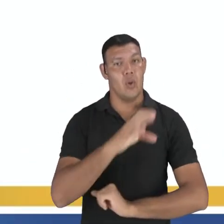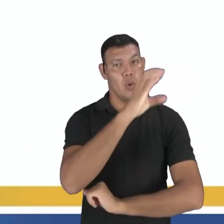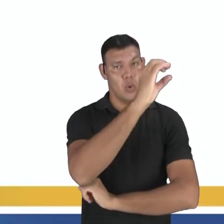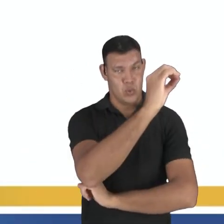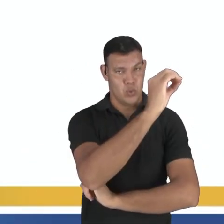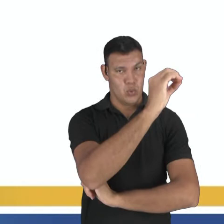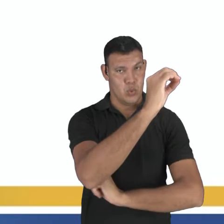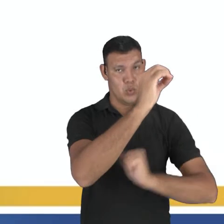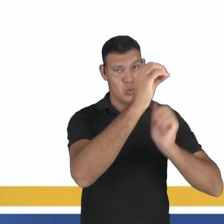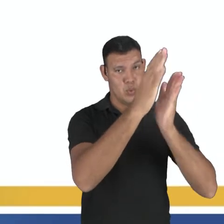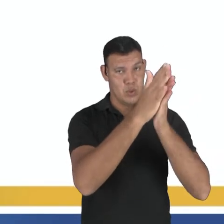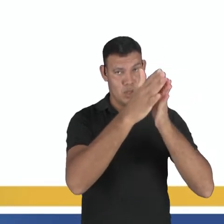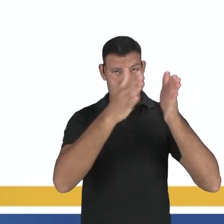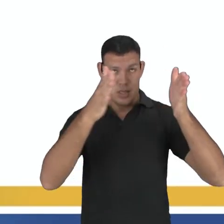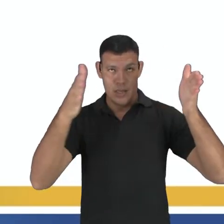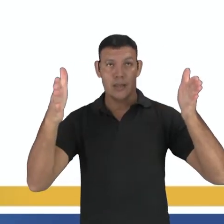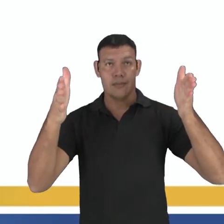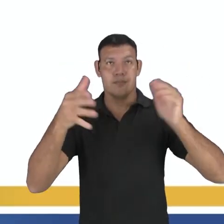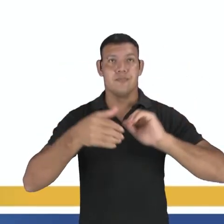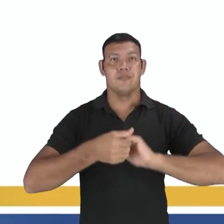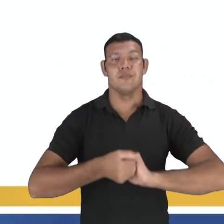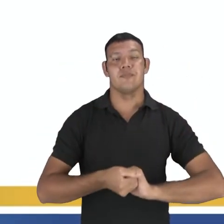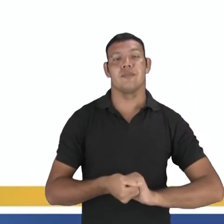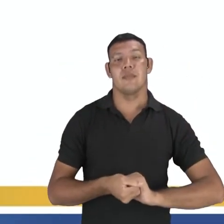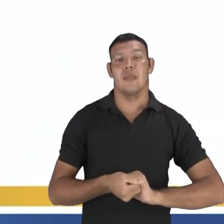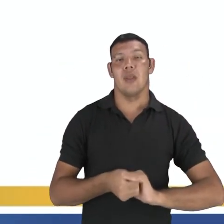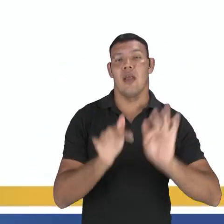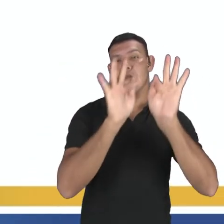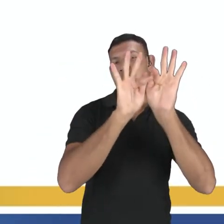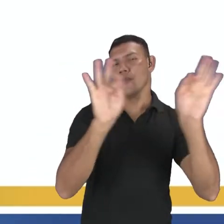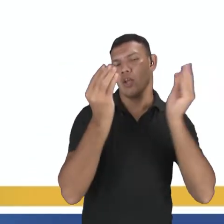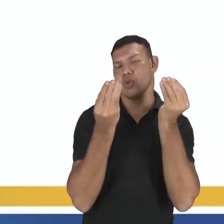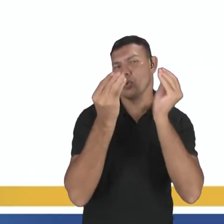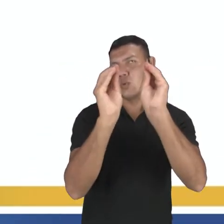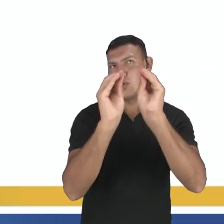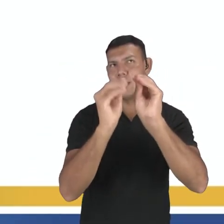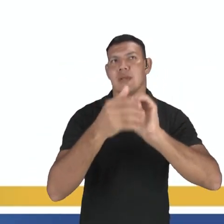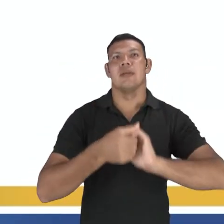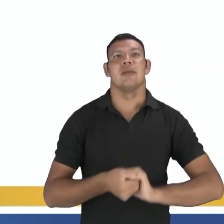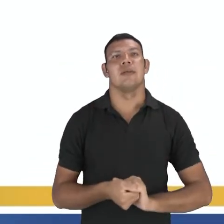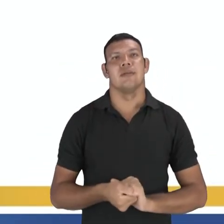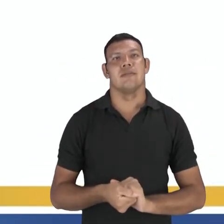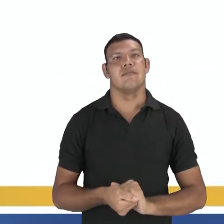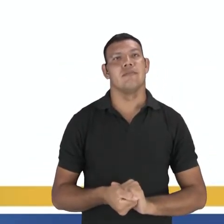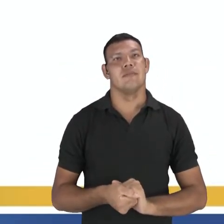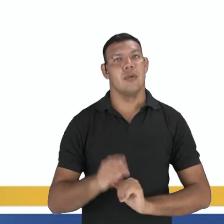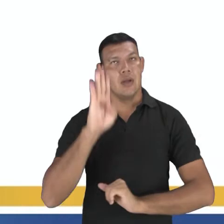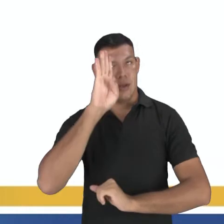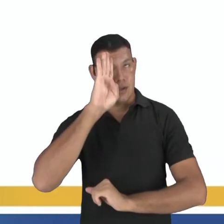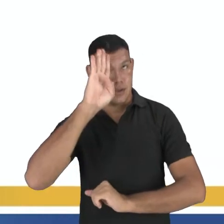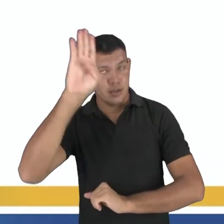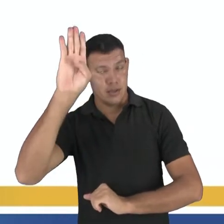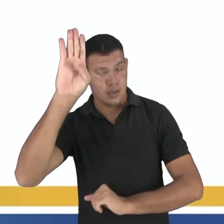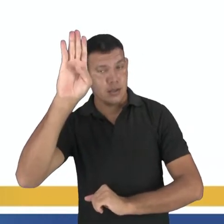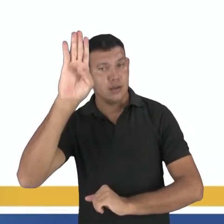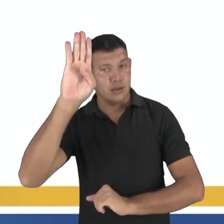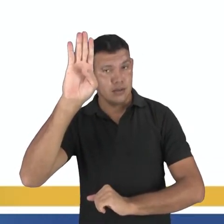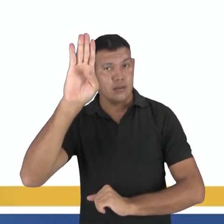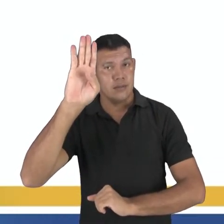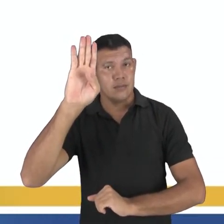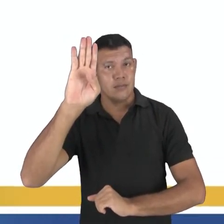vocês vão colocar a frase que mais se encaixa nesse conceito. É um dos